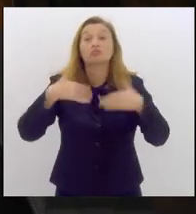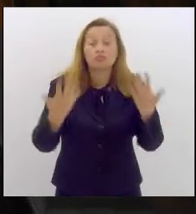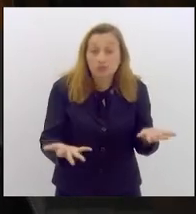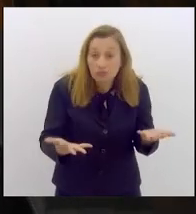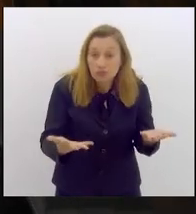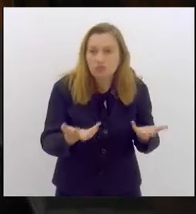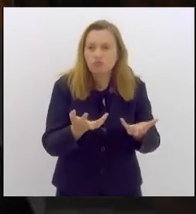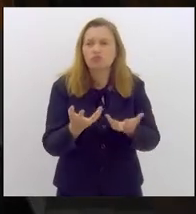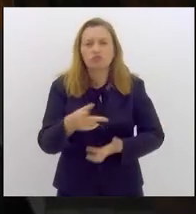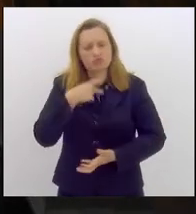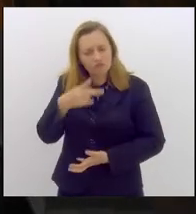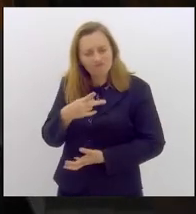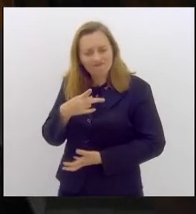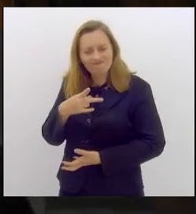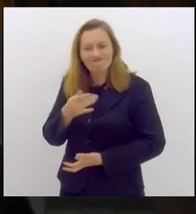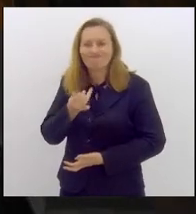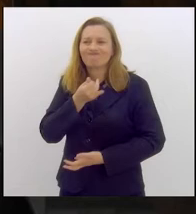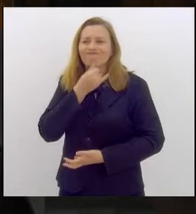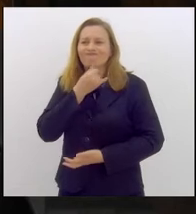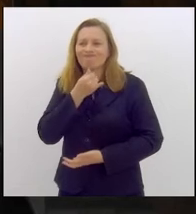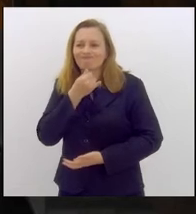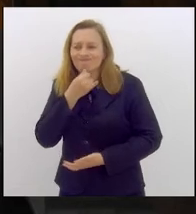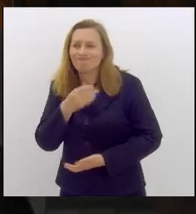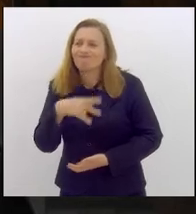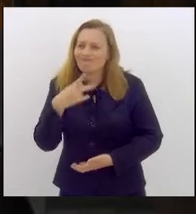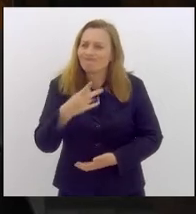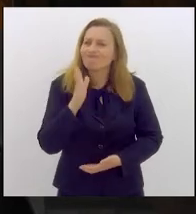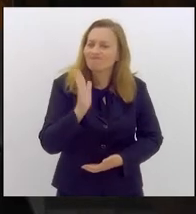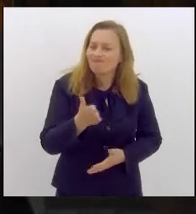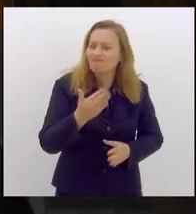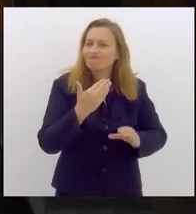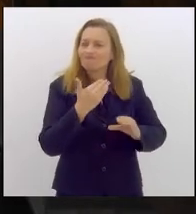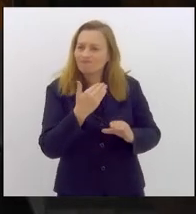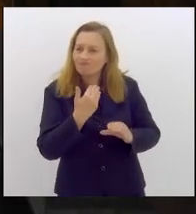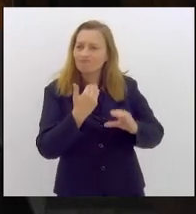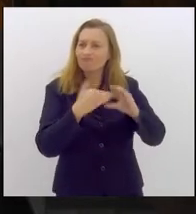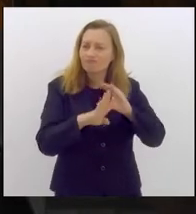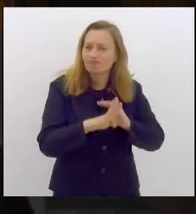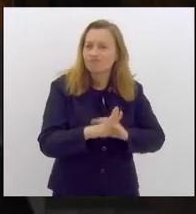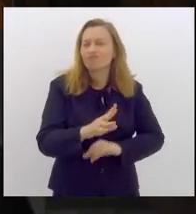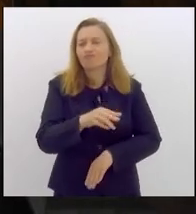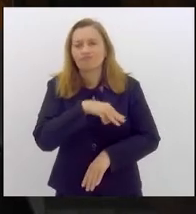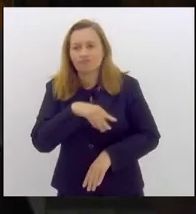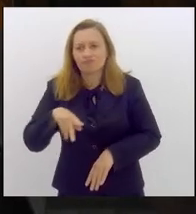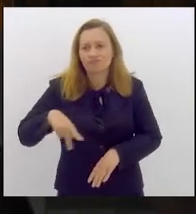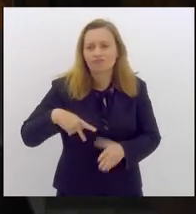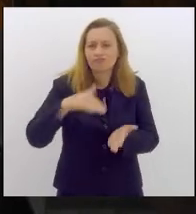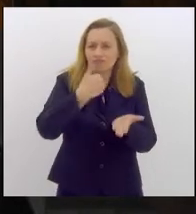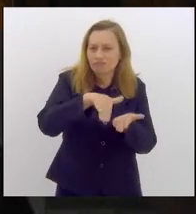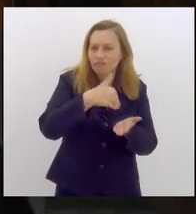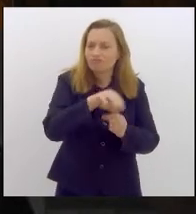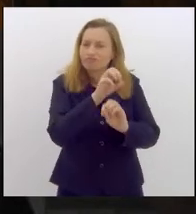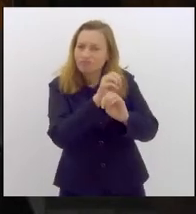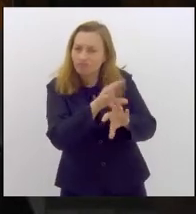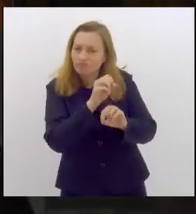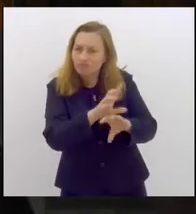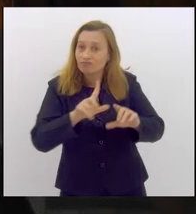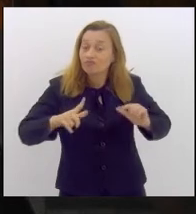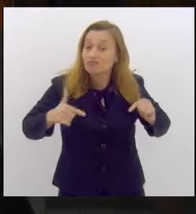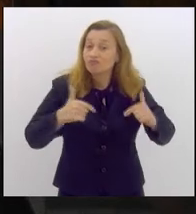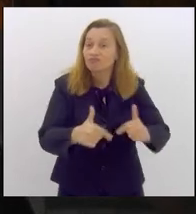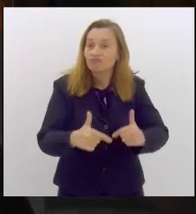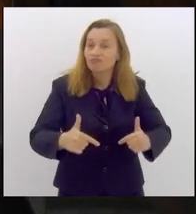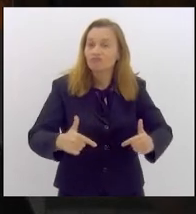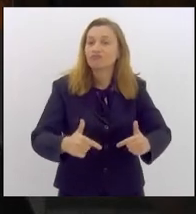quero colocar aqui a minha indignação, dizer que a gente já notificou o Ministério Público para que a Secretaria de Educação tome tenência